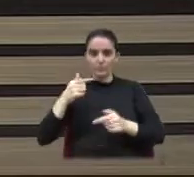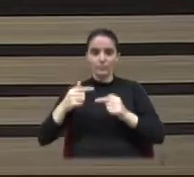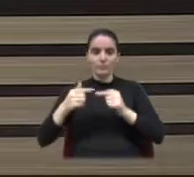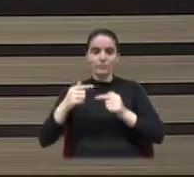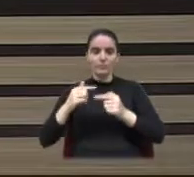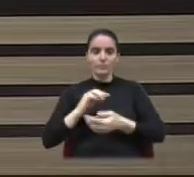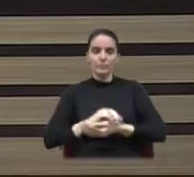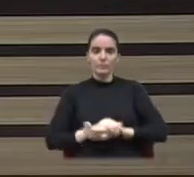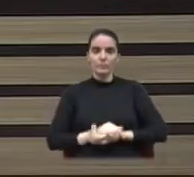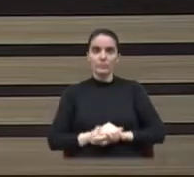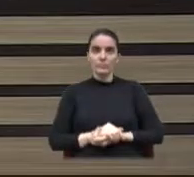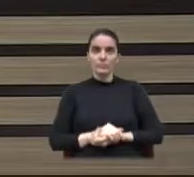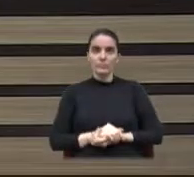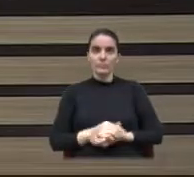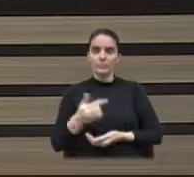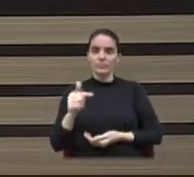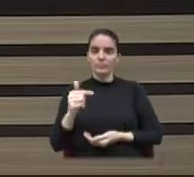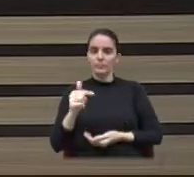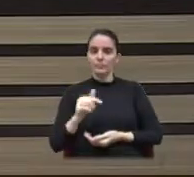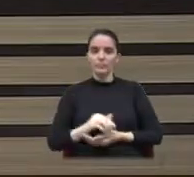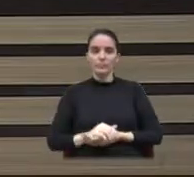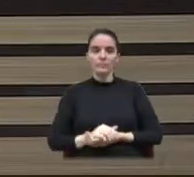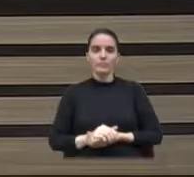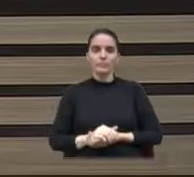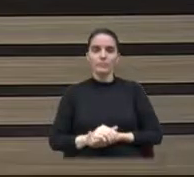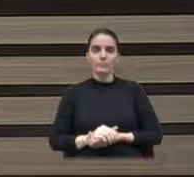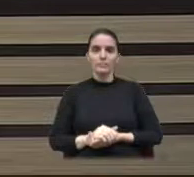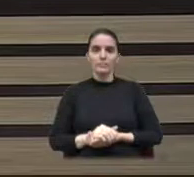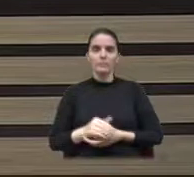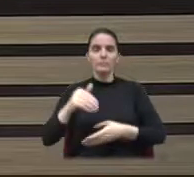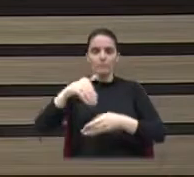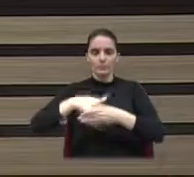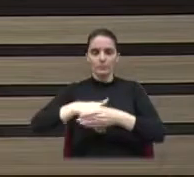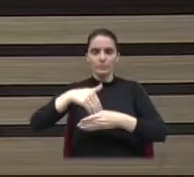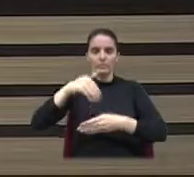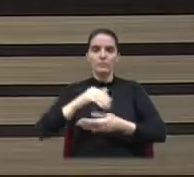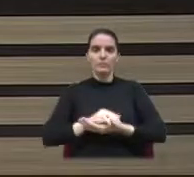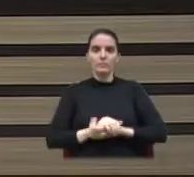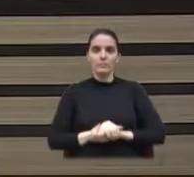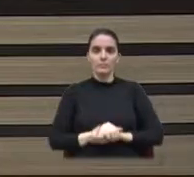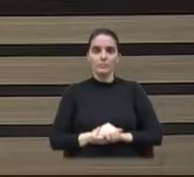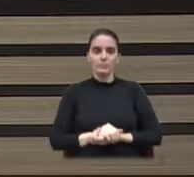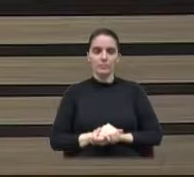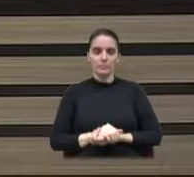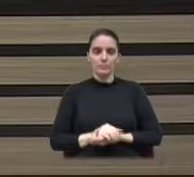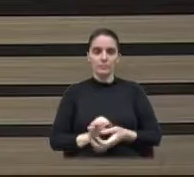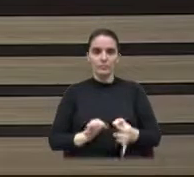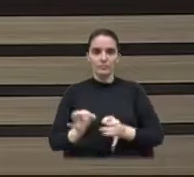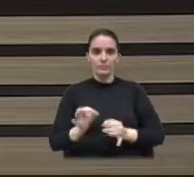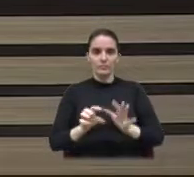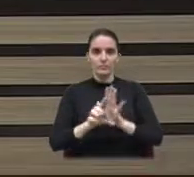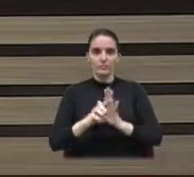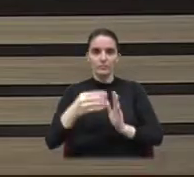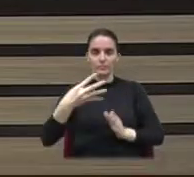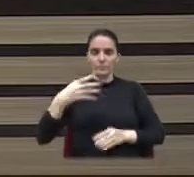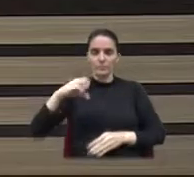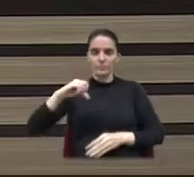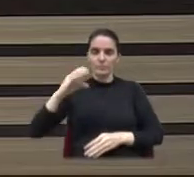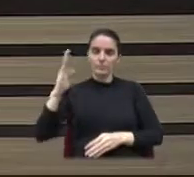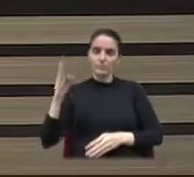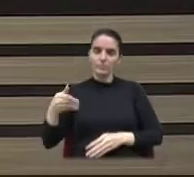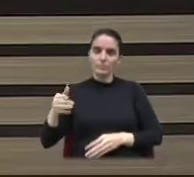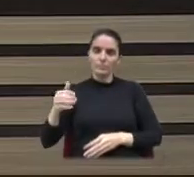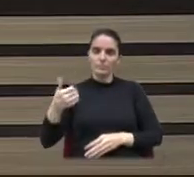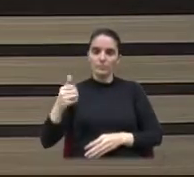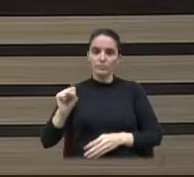discussão. Não havendo, vai à votação o projeto de lei